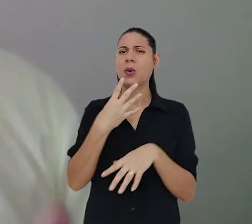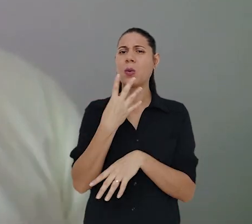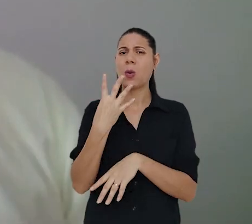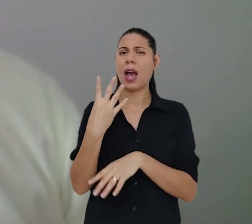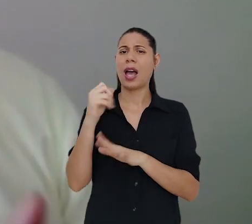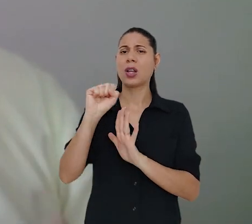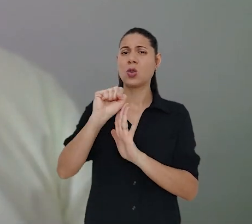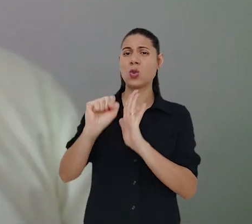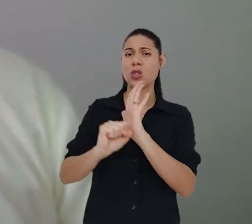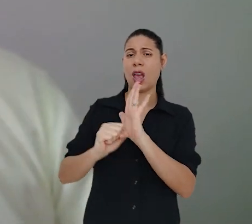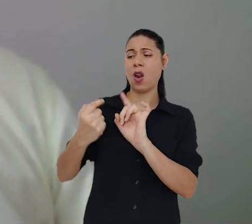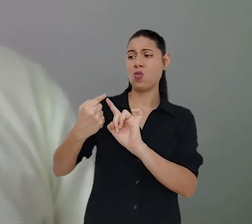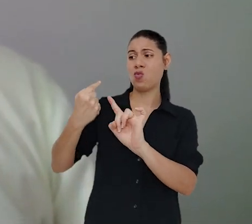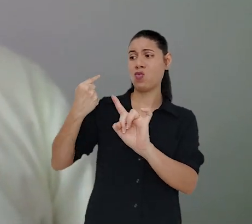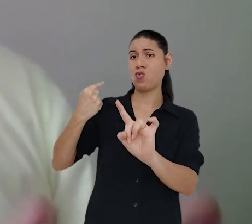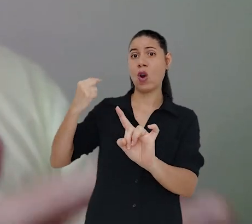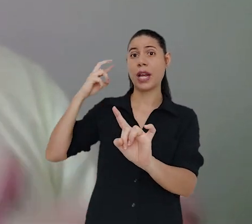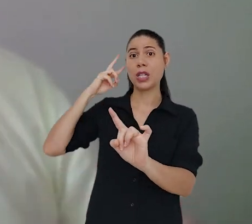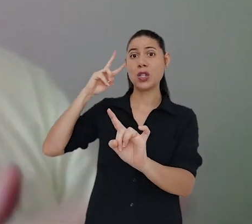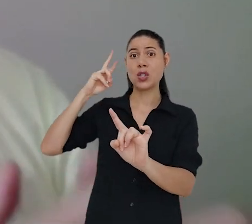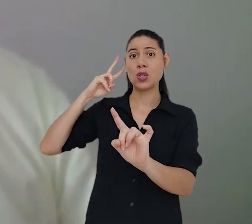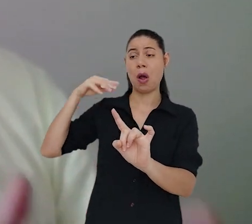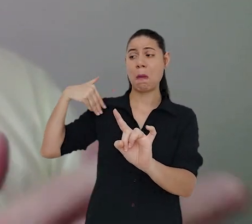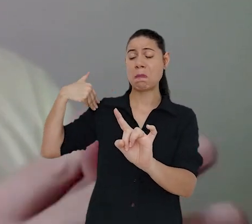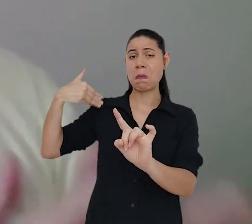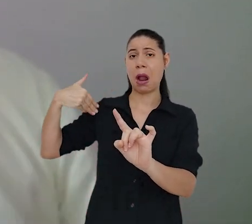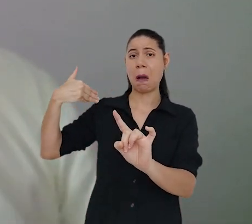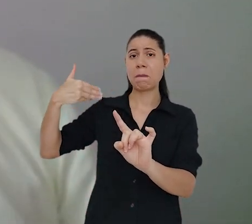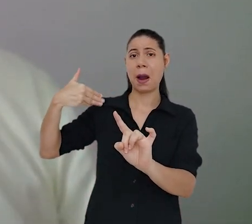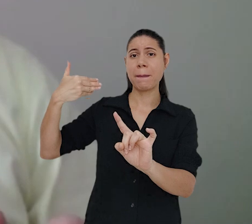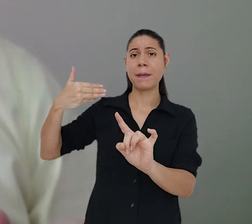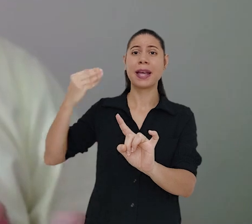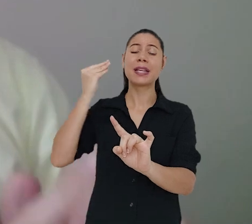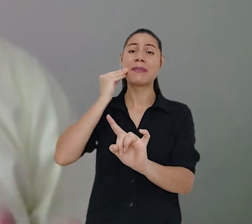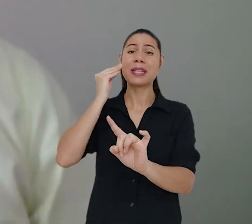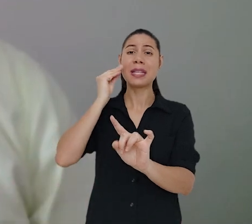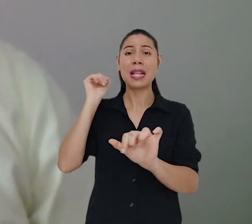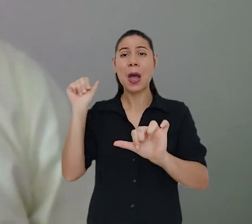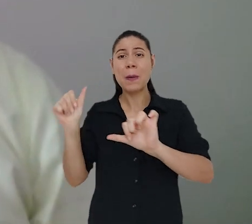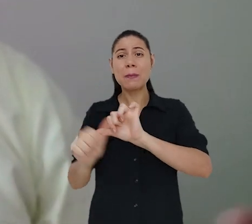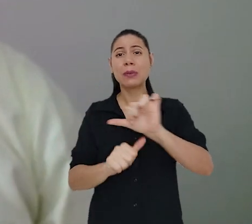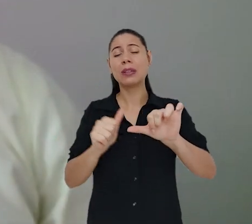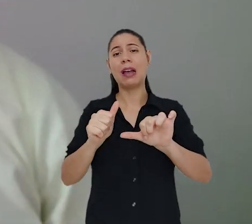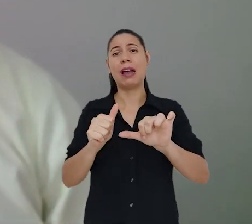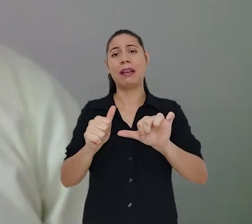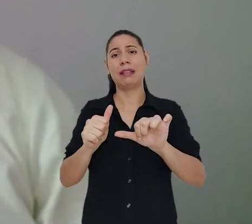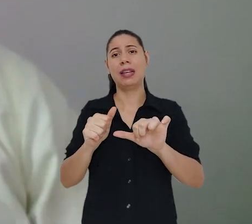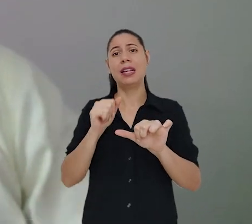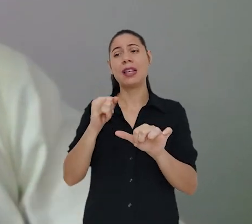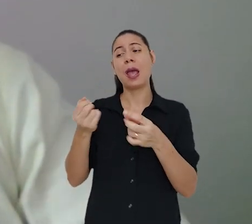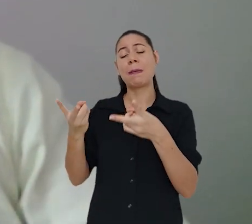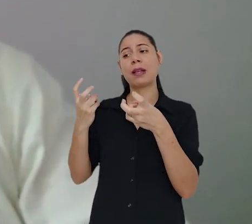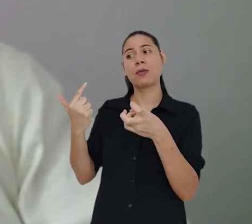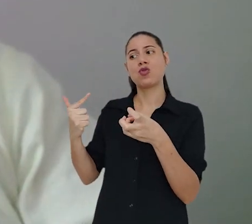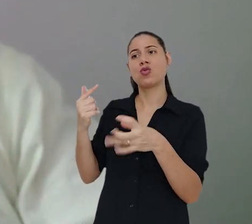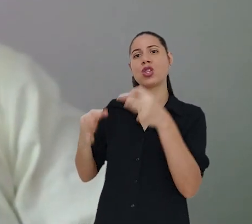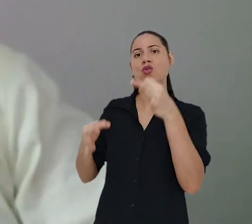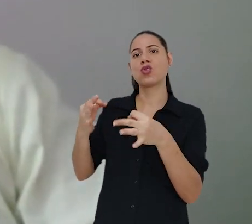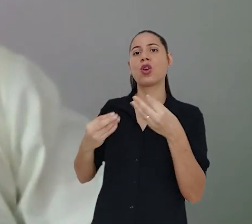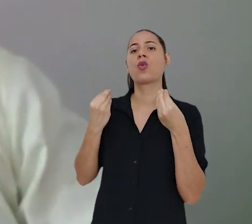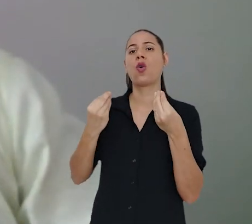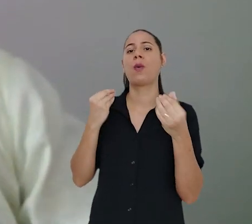4 séculos de história que precisam ser reparados. Uma injustiça acontecendo com uma pessoa é algo que não tem